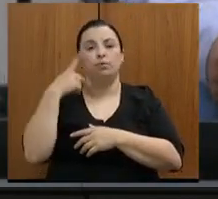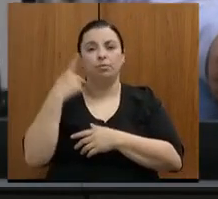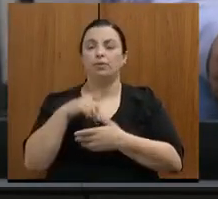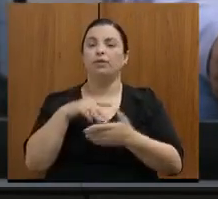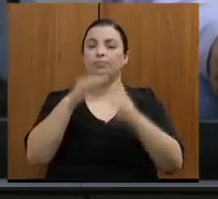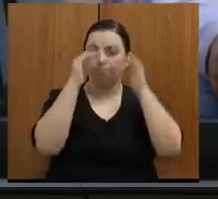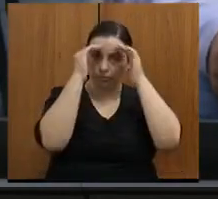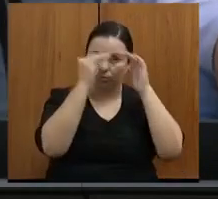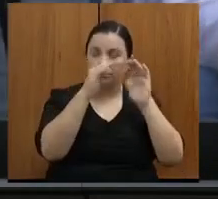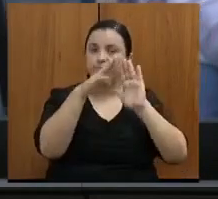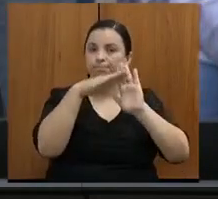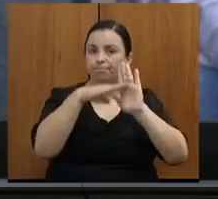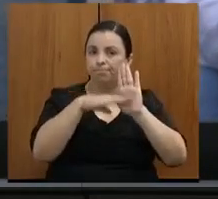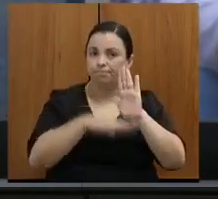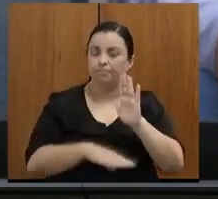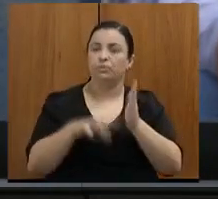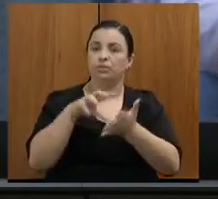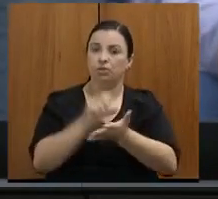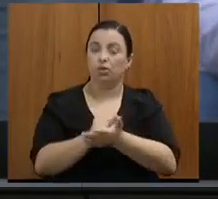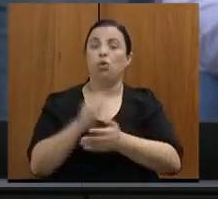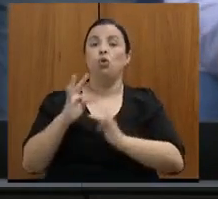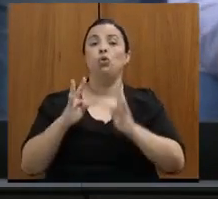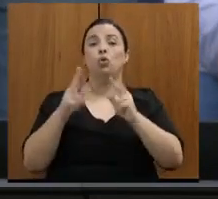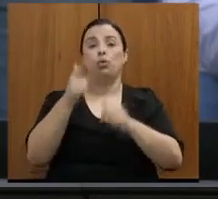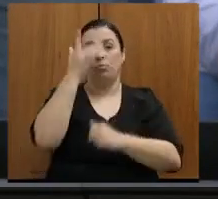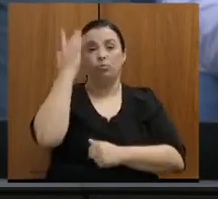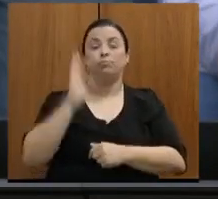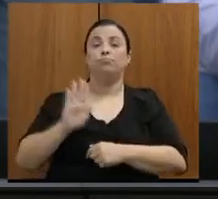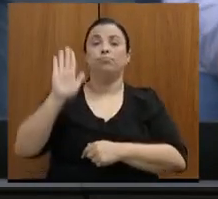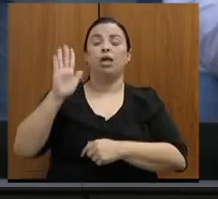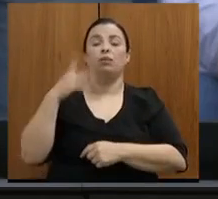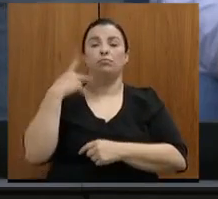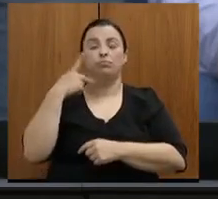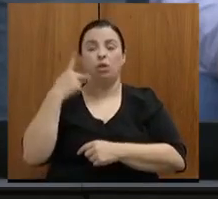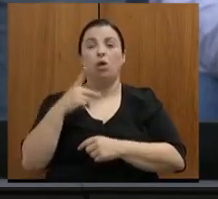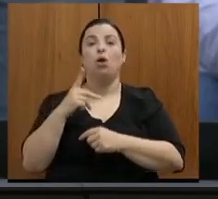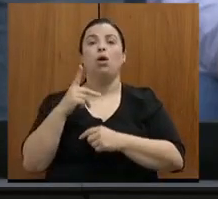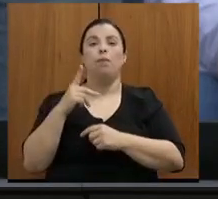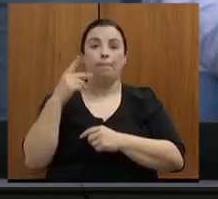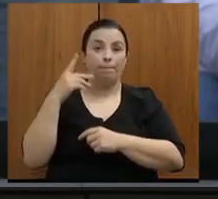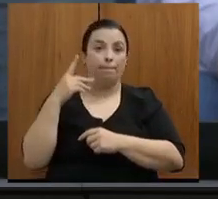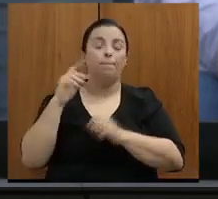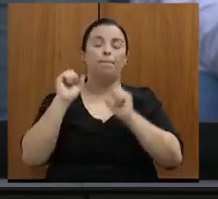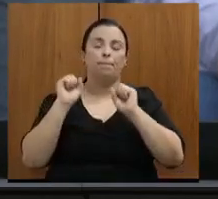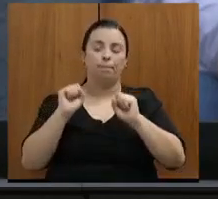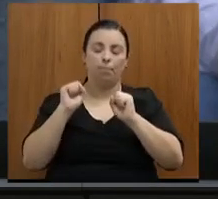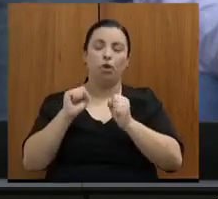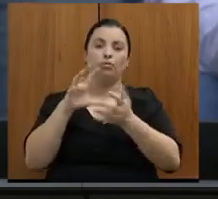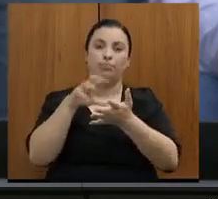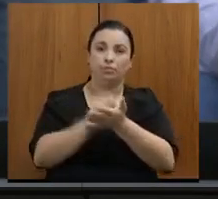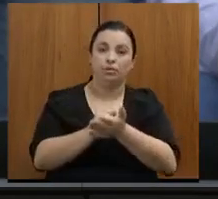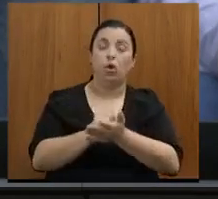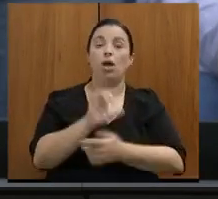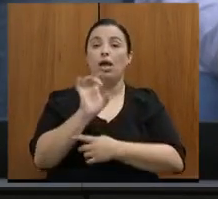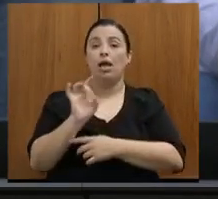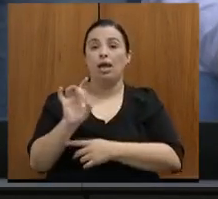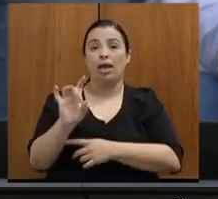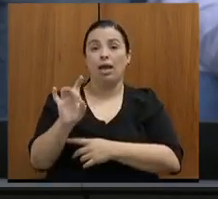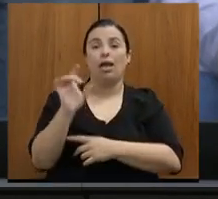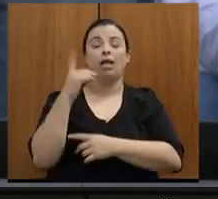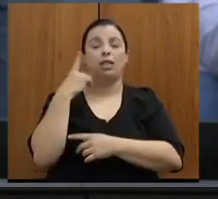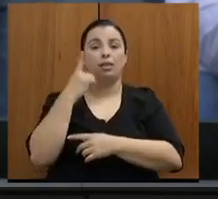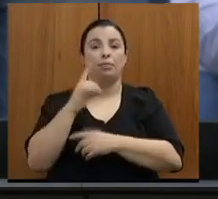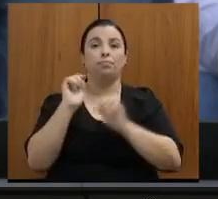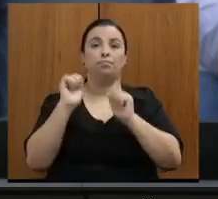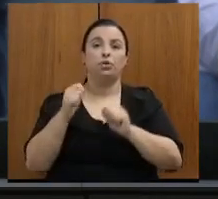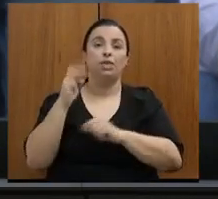desejarem fazer uso da palavra podem se inscrever pessoalmente junto à assessoria da comissão. Cada deputado poderá fazer uma interpelação pelo